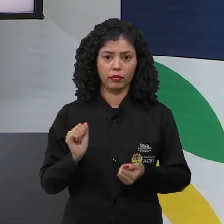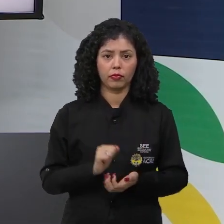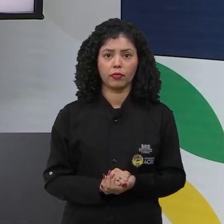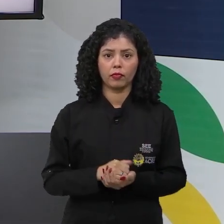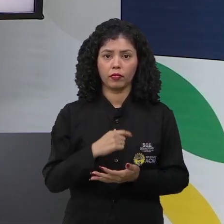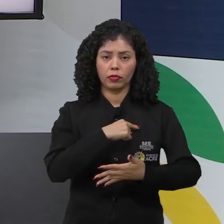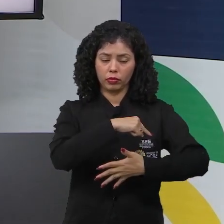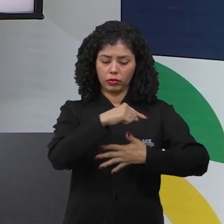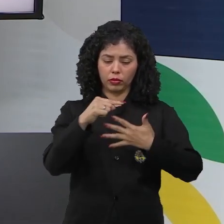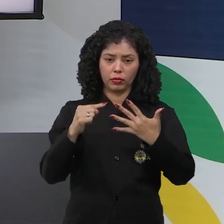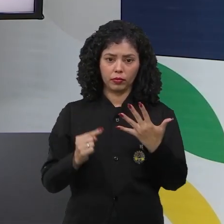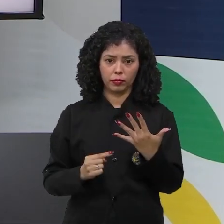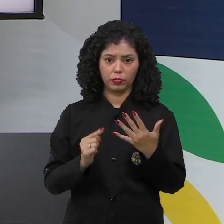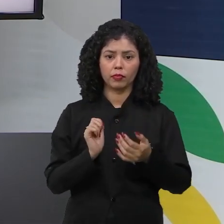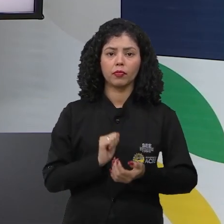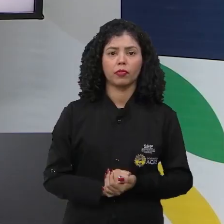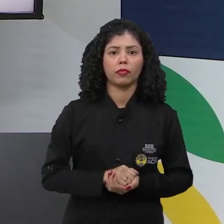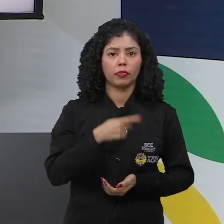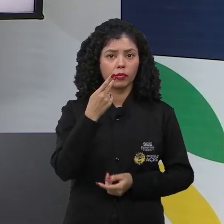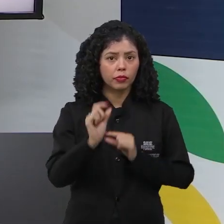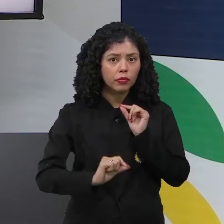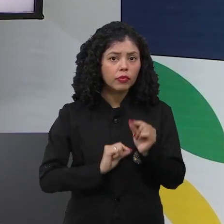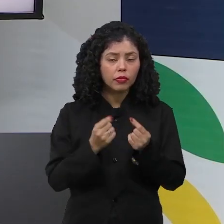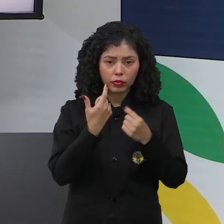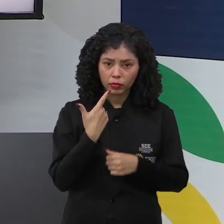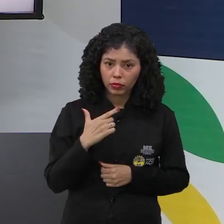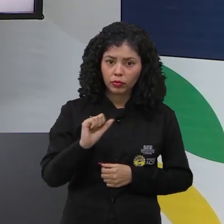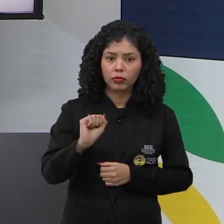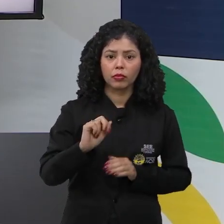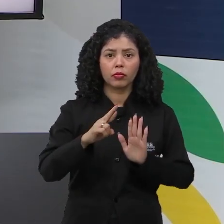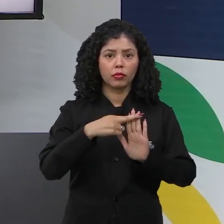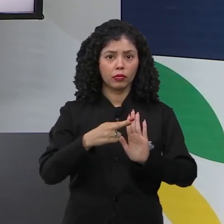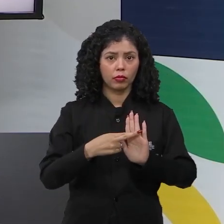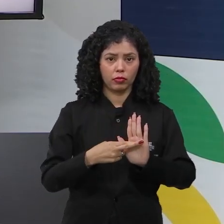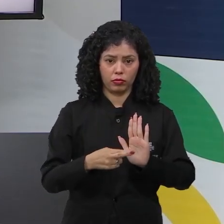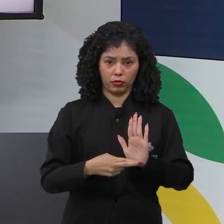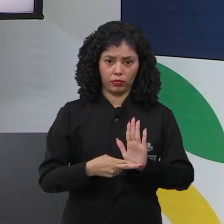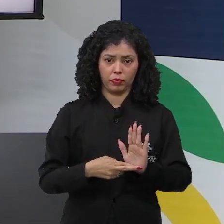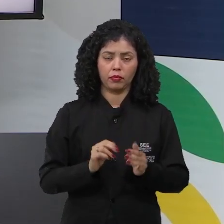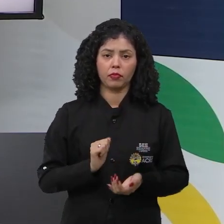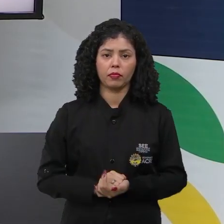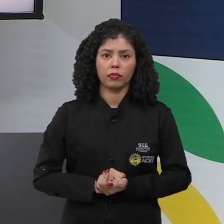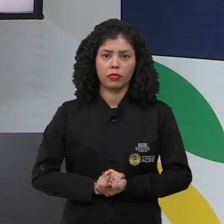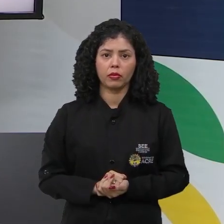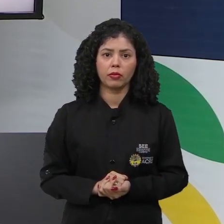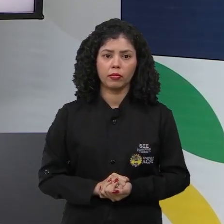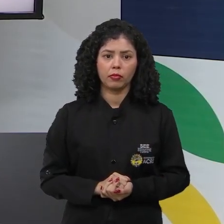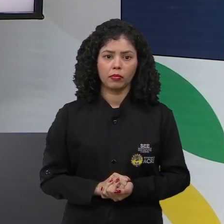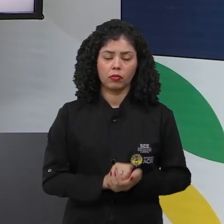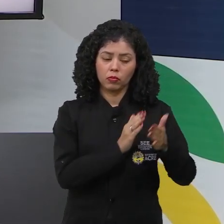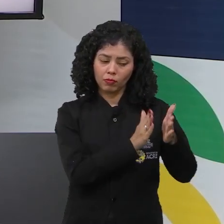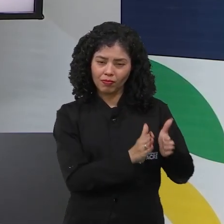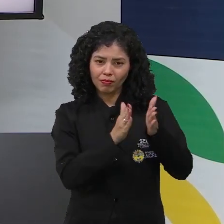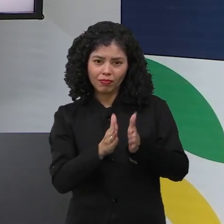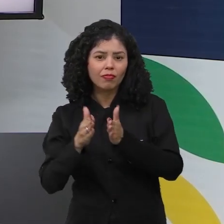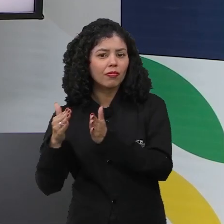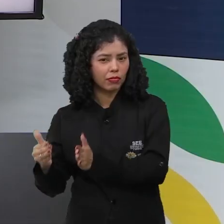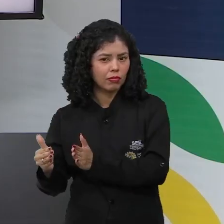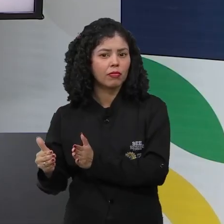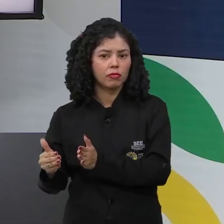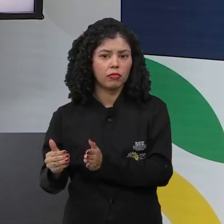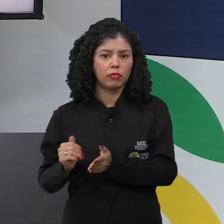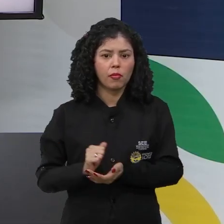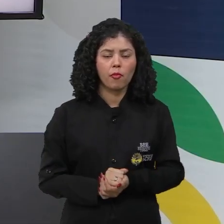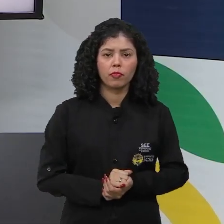tem 5 competências que falam sobre a língua padrão. Você precisa seguir a norma da língua padrão da língua